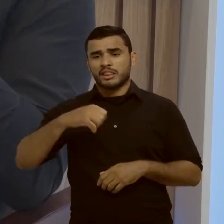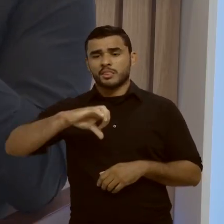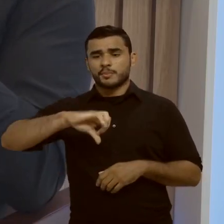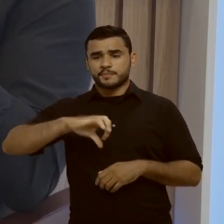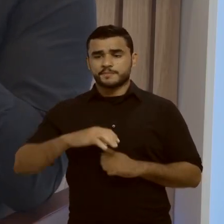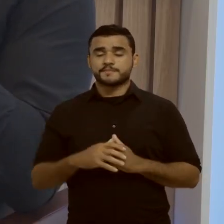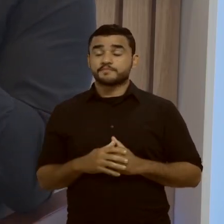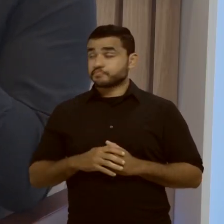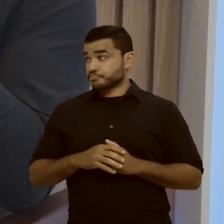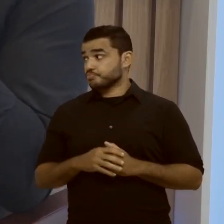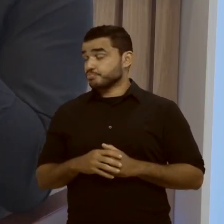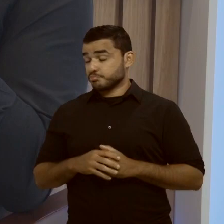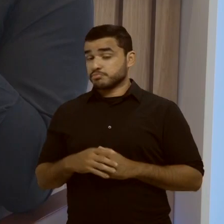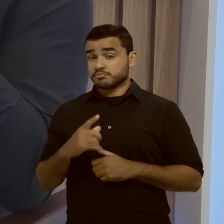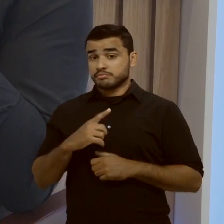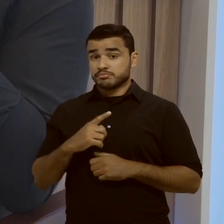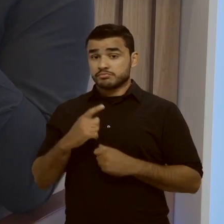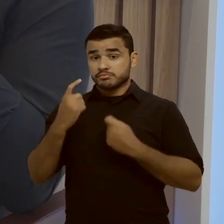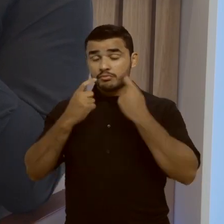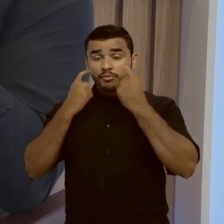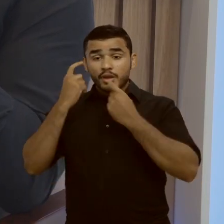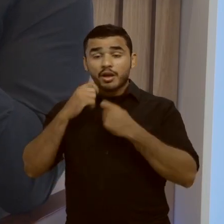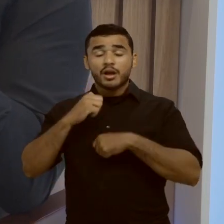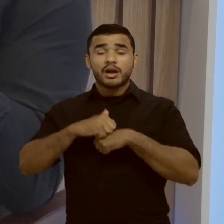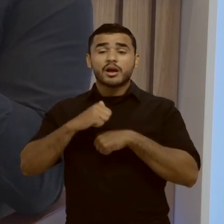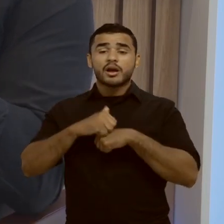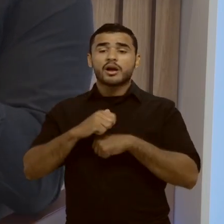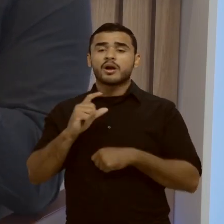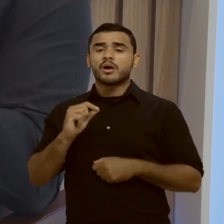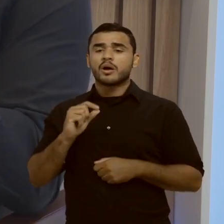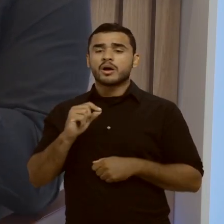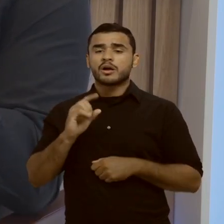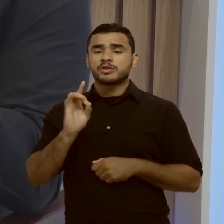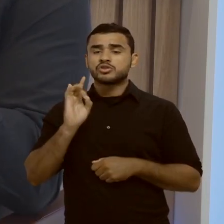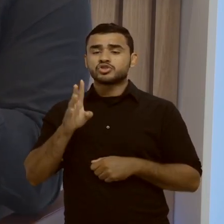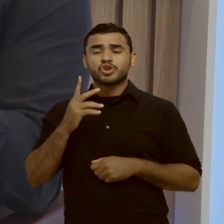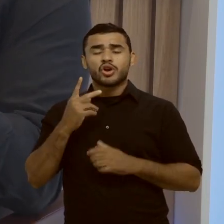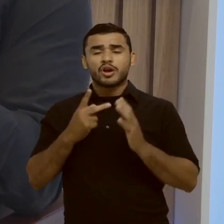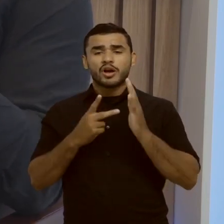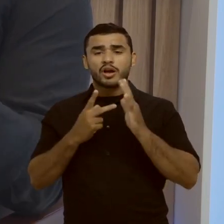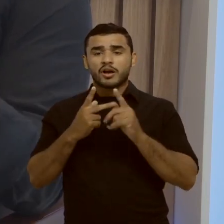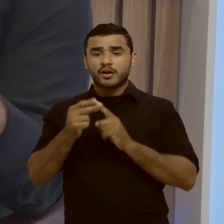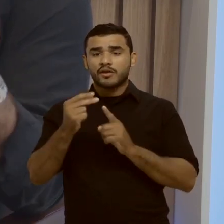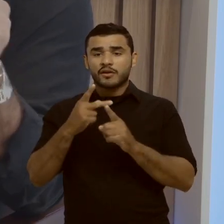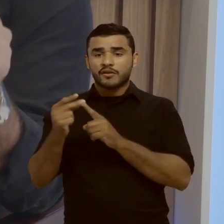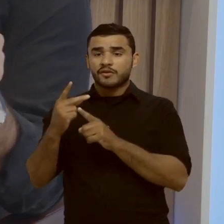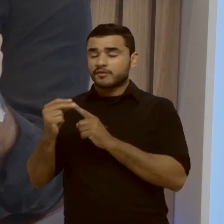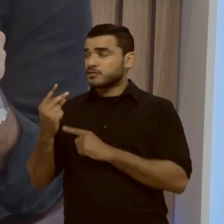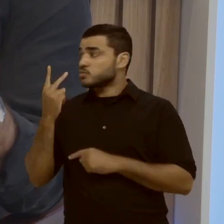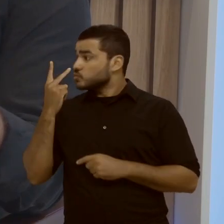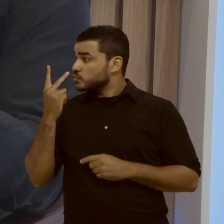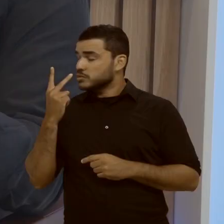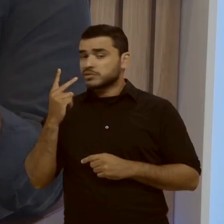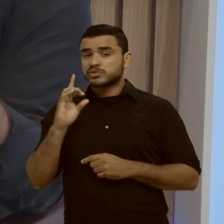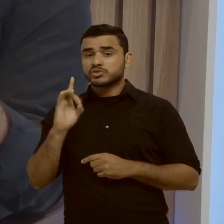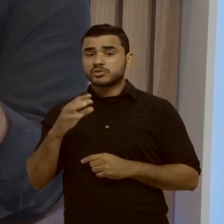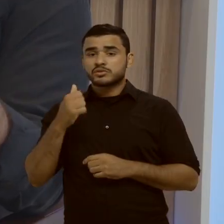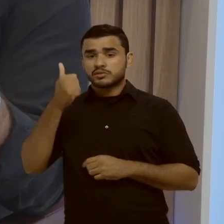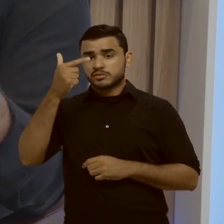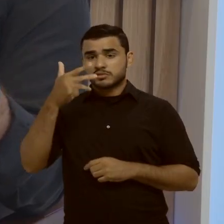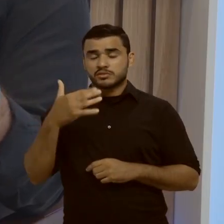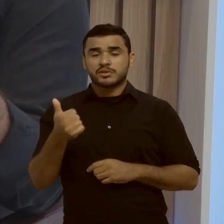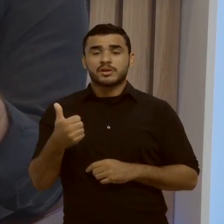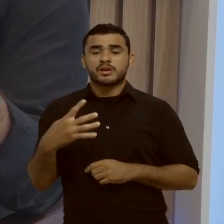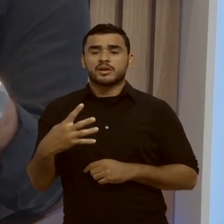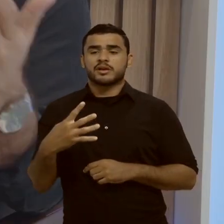que me preocupa com essa campanha do Fortaleza é que são apenas 2 vitórias em 14 jogos. Isso é terrível para